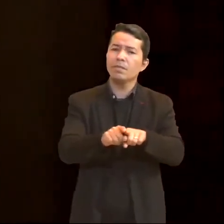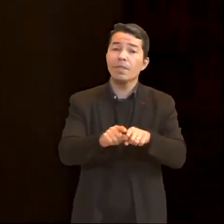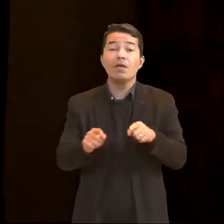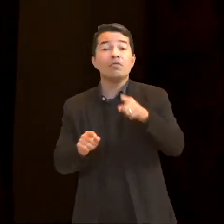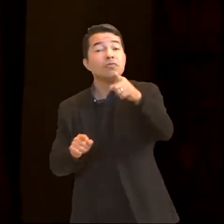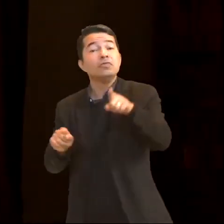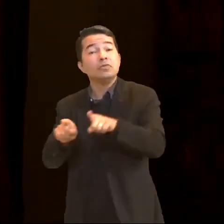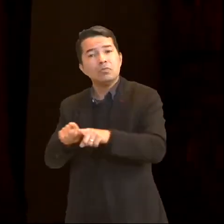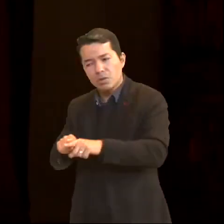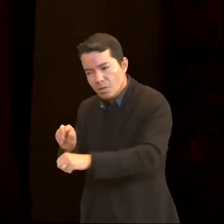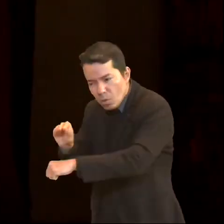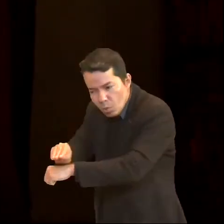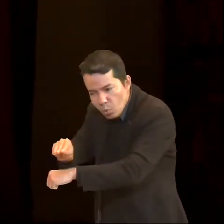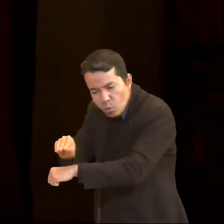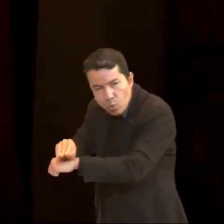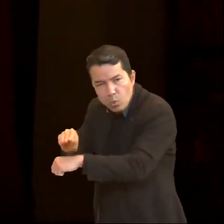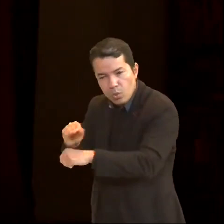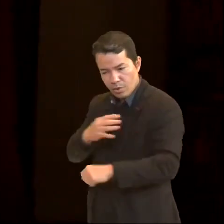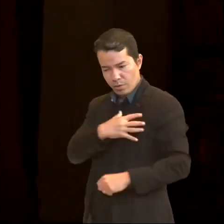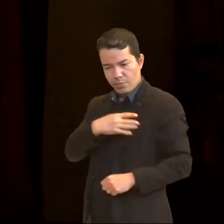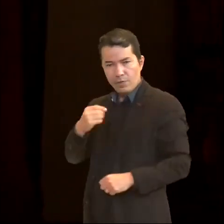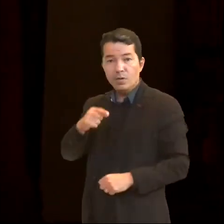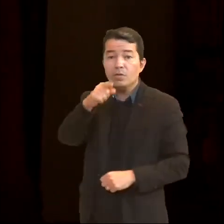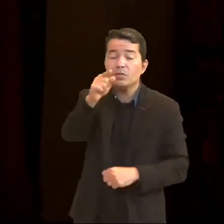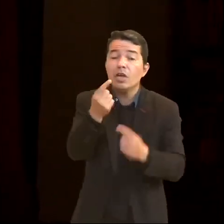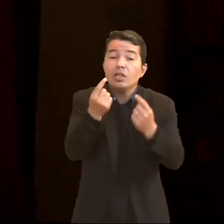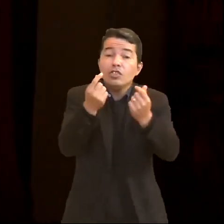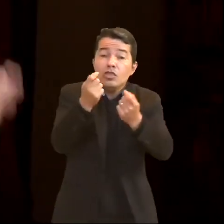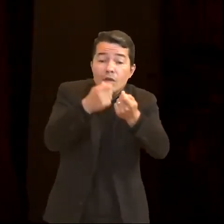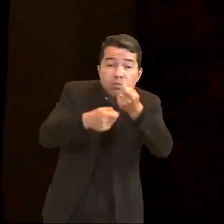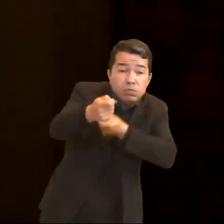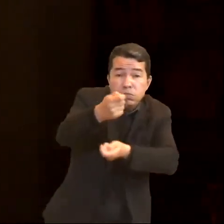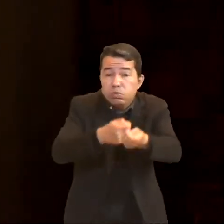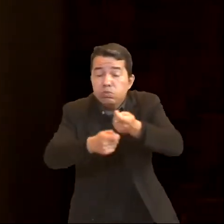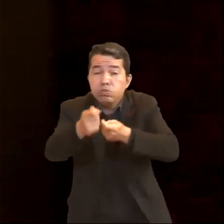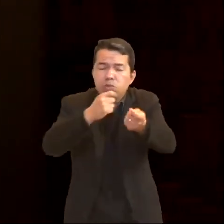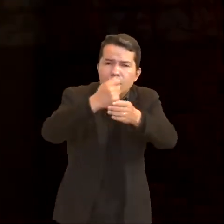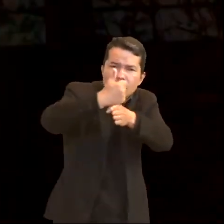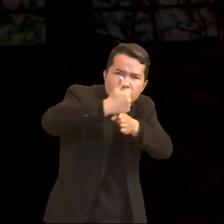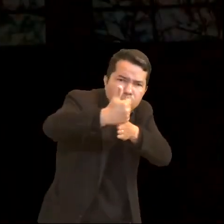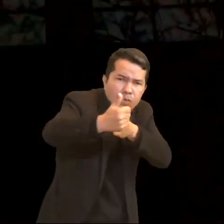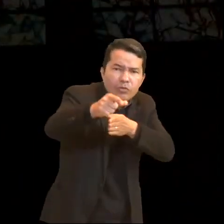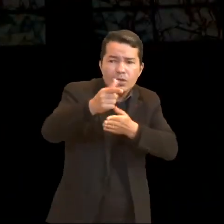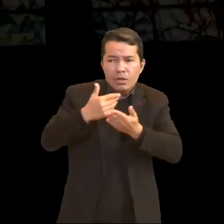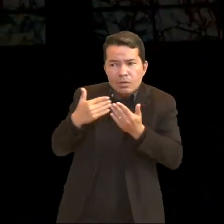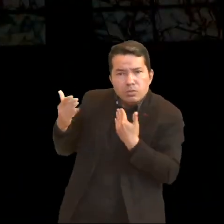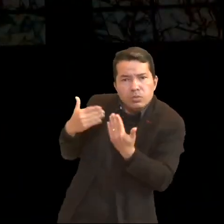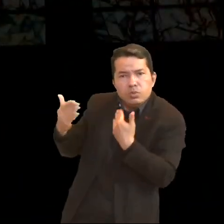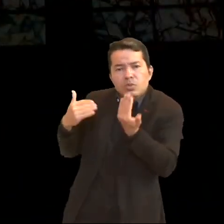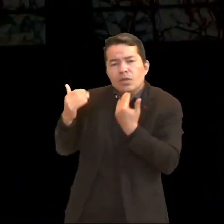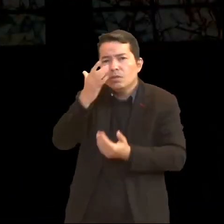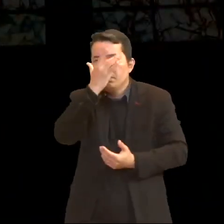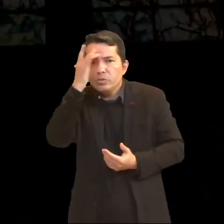seus filhos, como você trata o dinheiro, como você relaciona com as pessoas, isso tudo